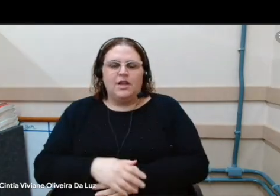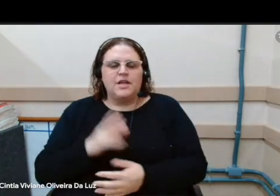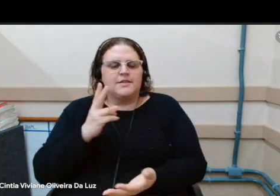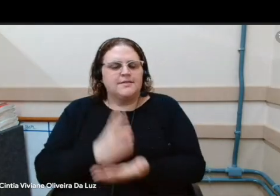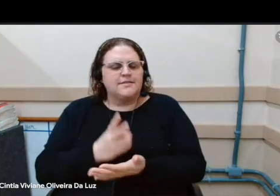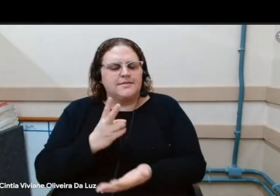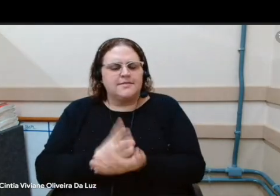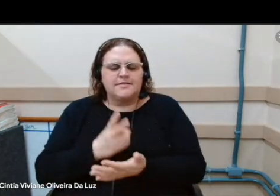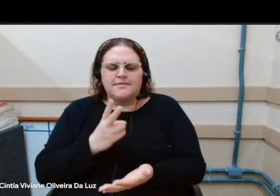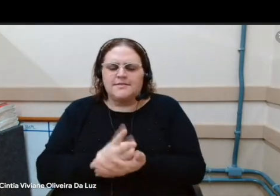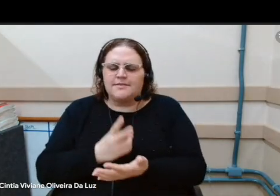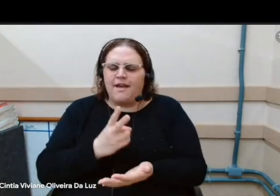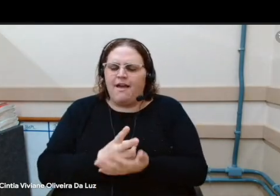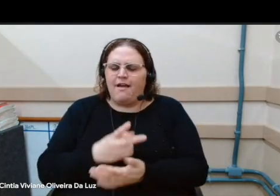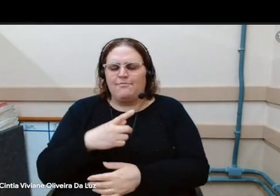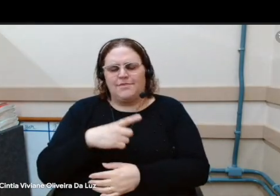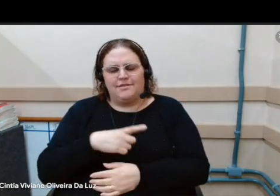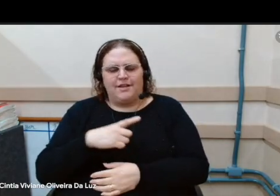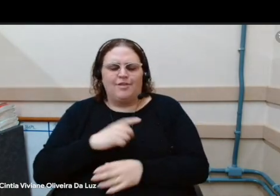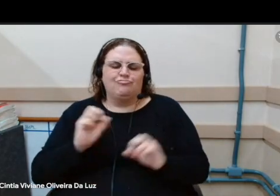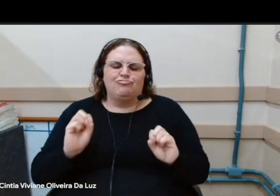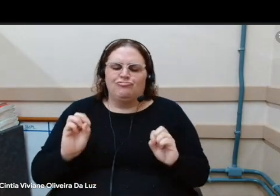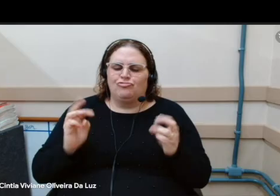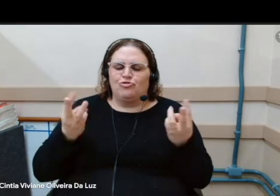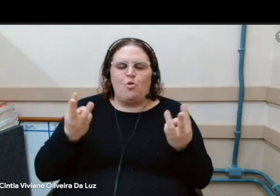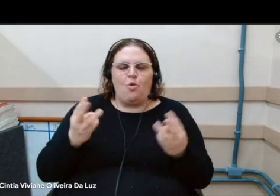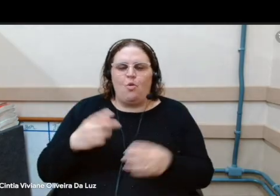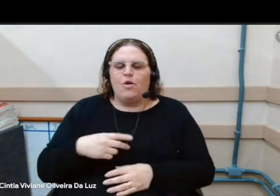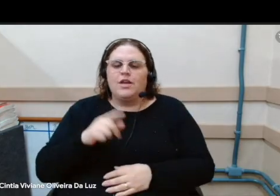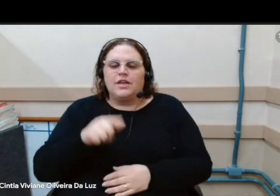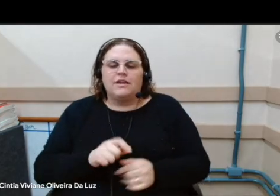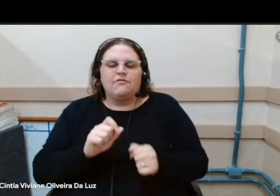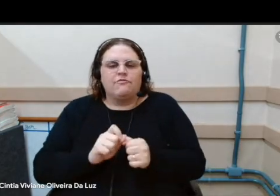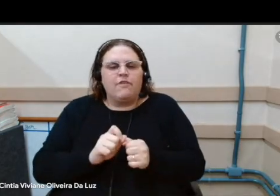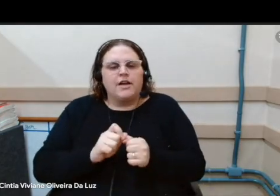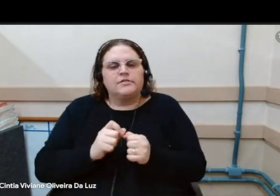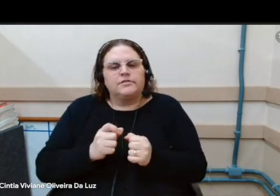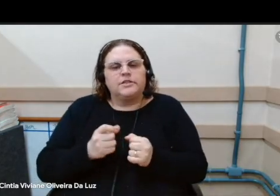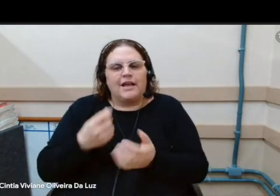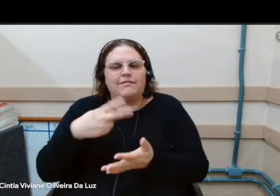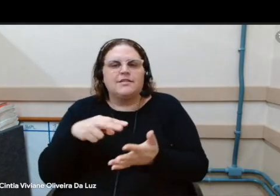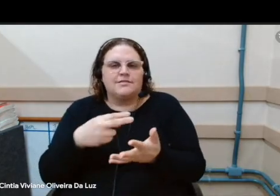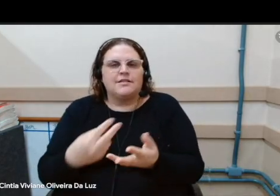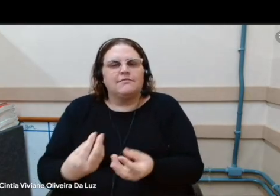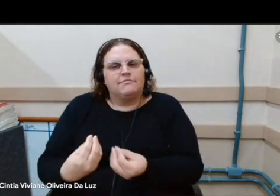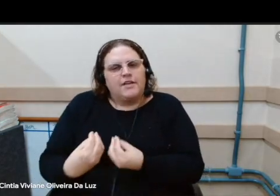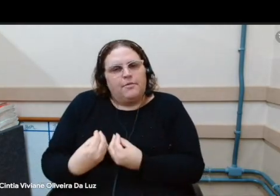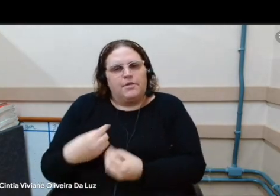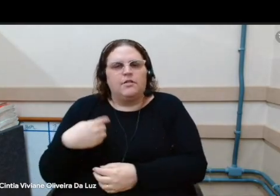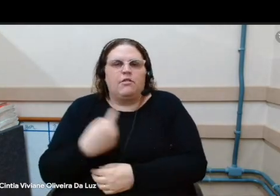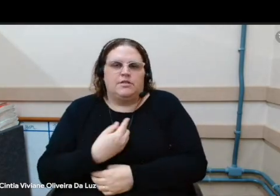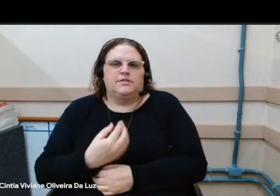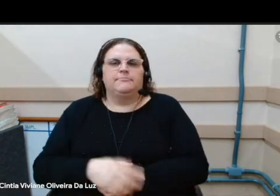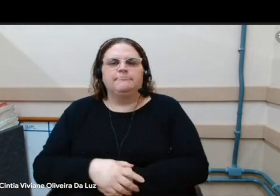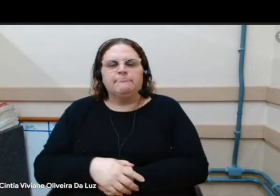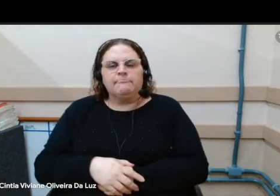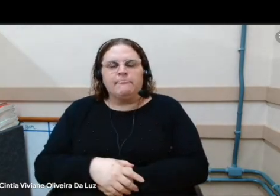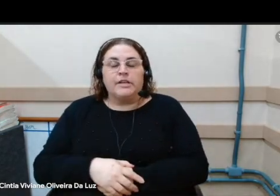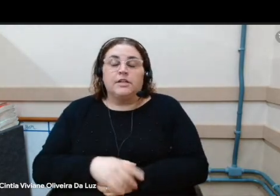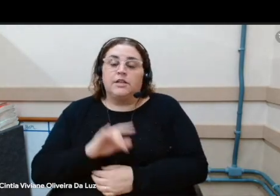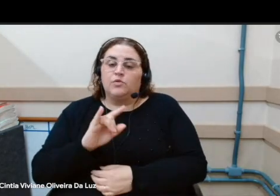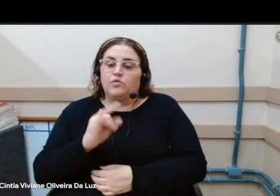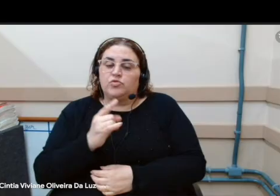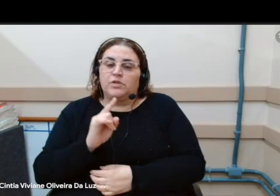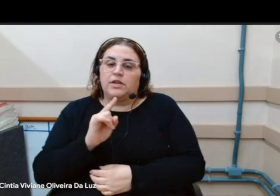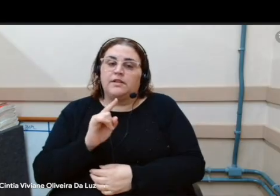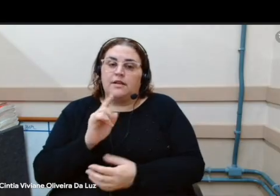espetacularização que a dança propecia pro viver eh e por último e não menos importante a